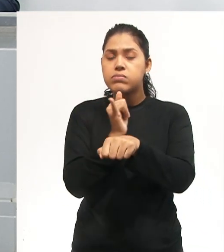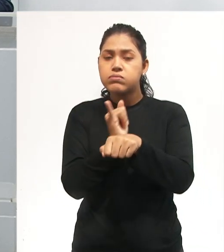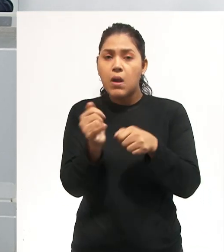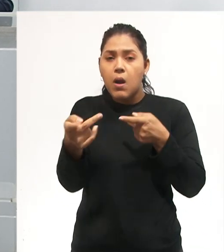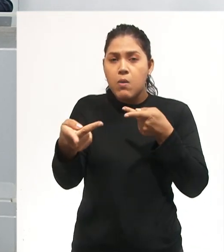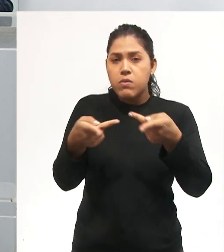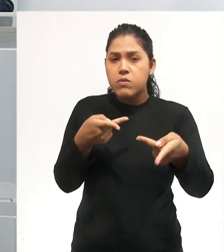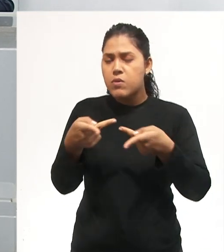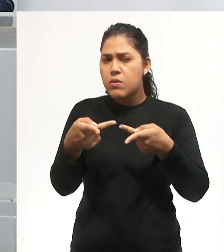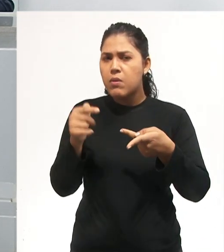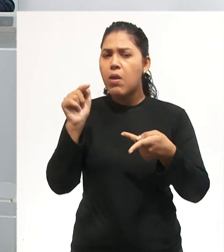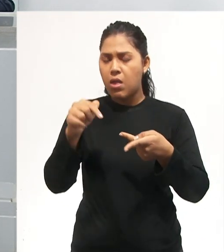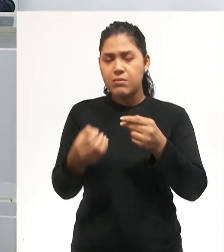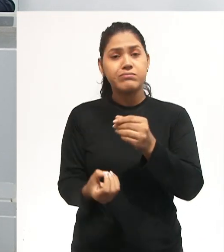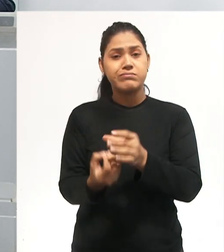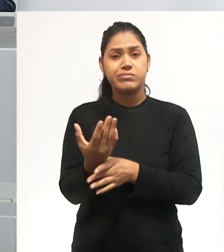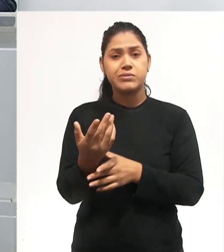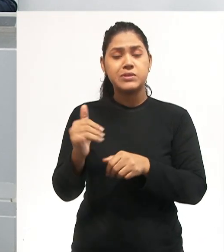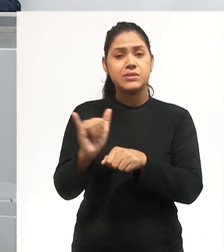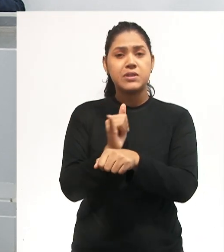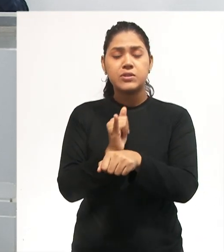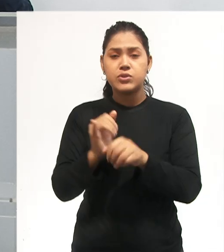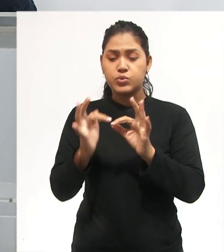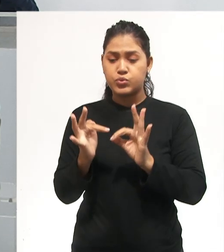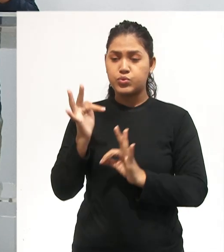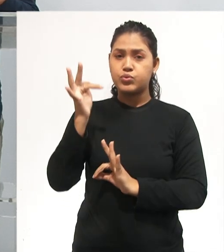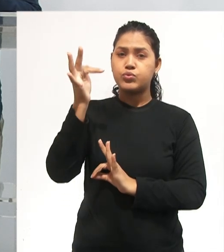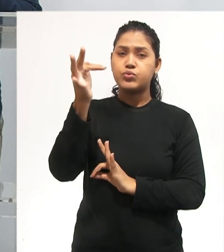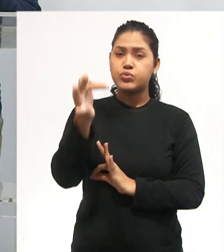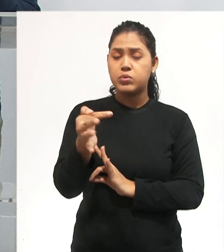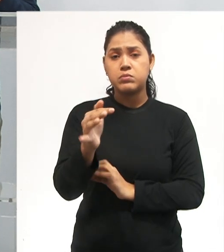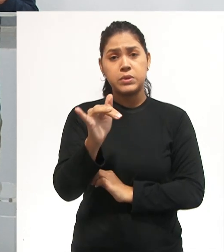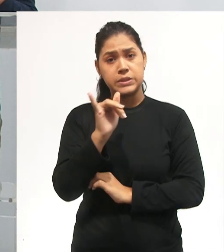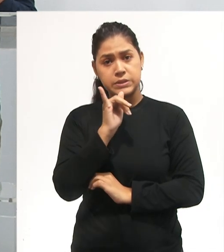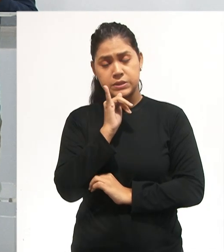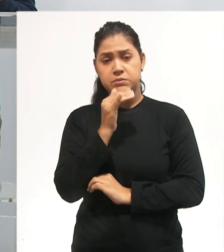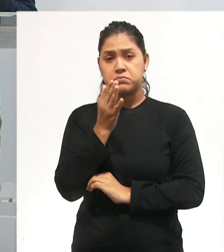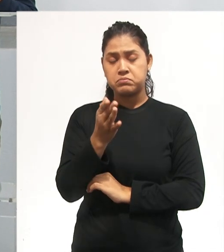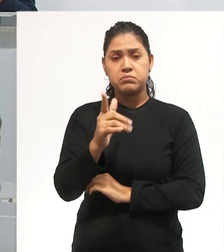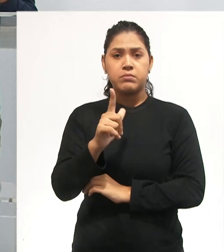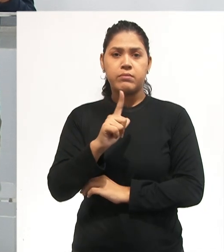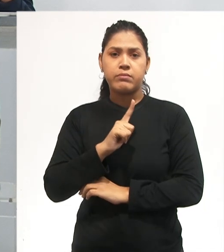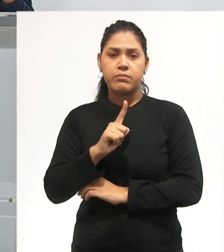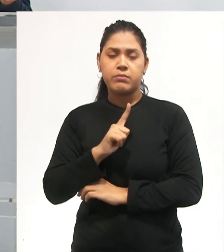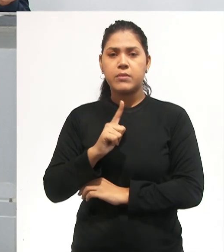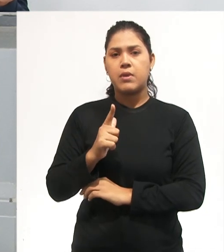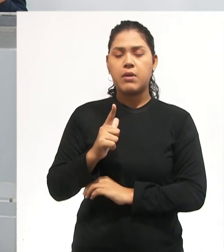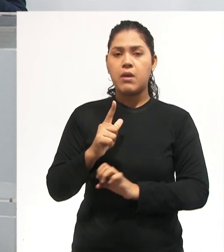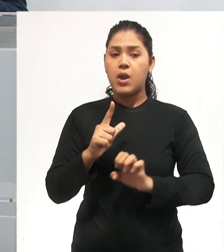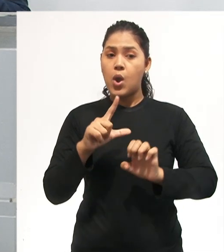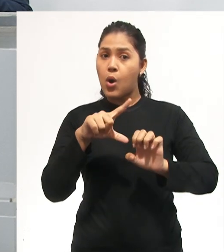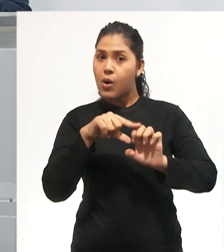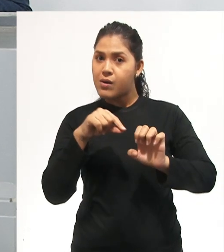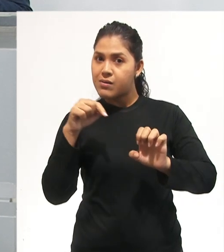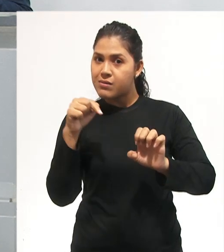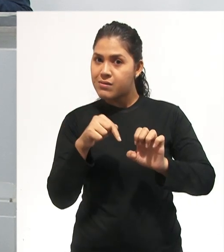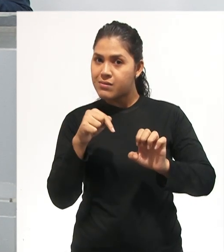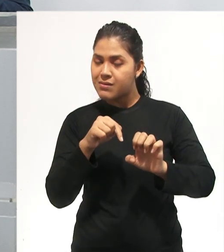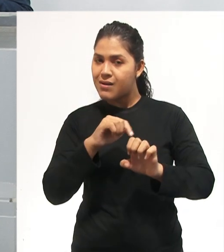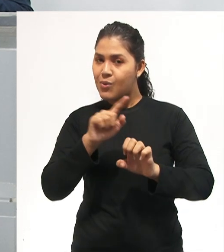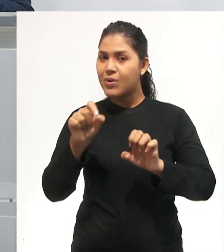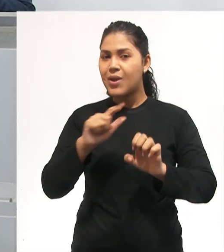planejamento estratégico do Estado, né? Então, você ter um Estado com capacidade de olhar